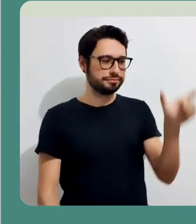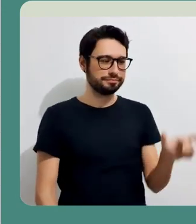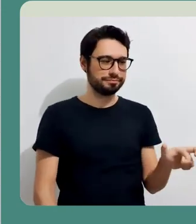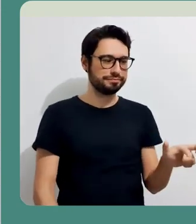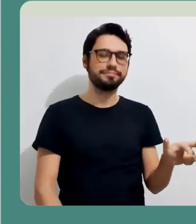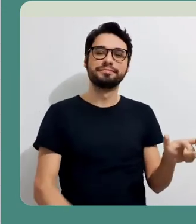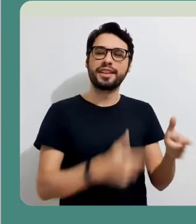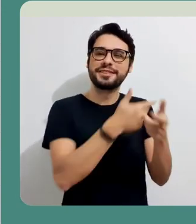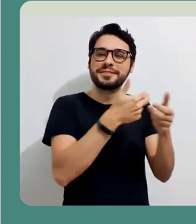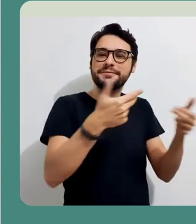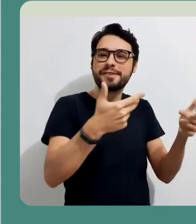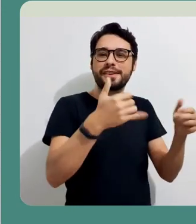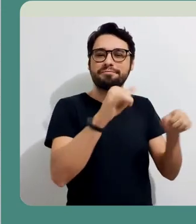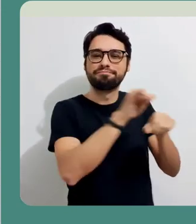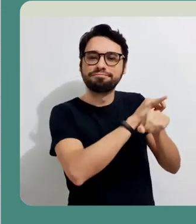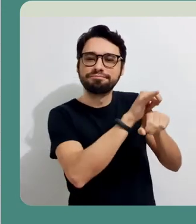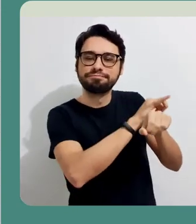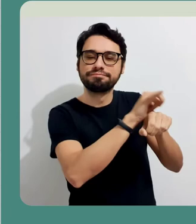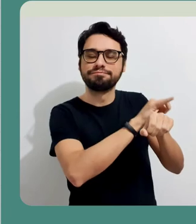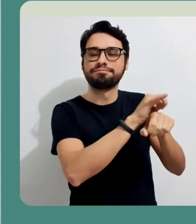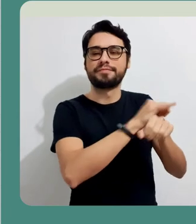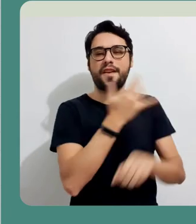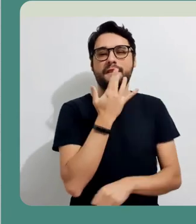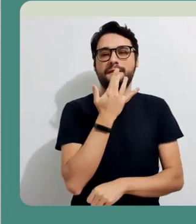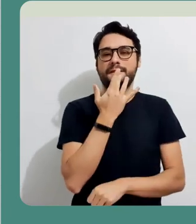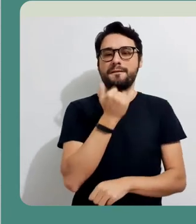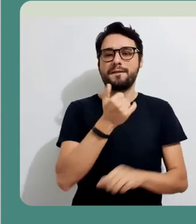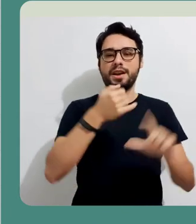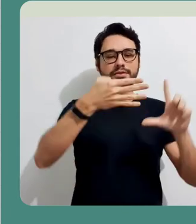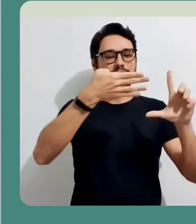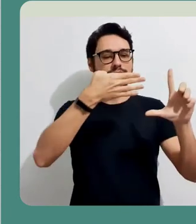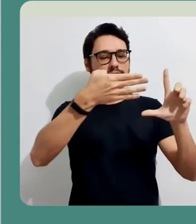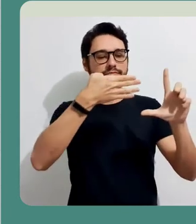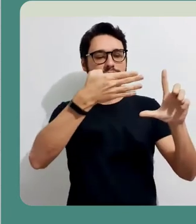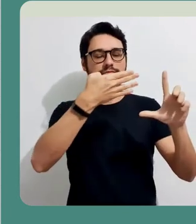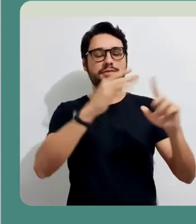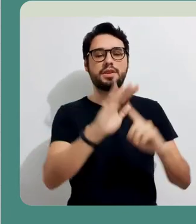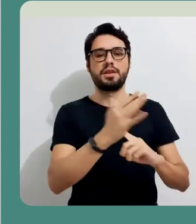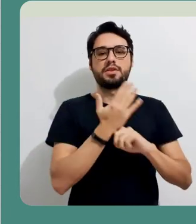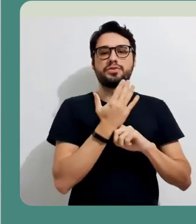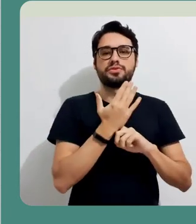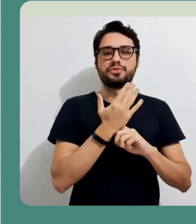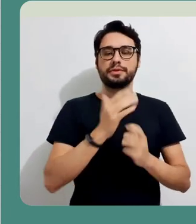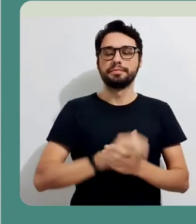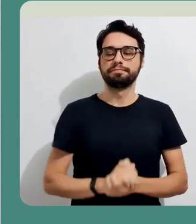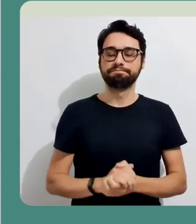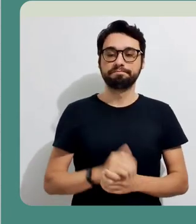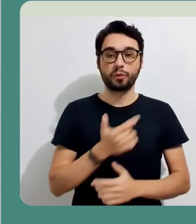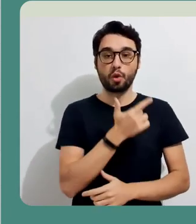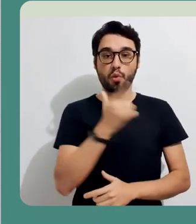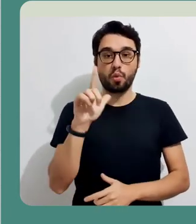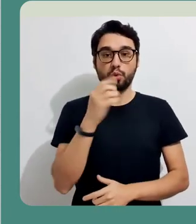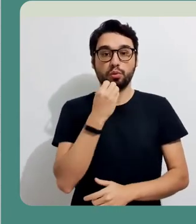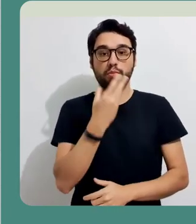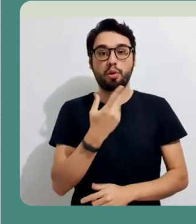ferramentas aqui do Open morde né para facilitar na sua vídeo aula